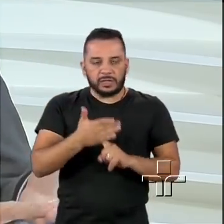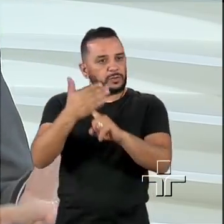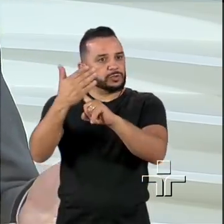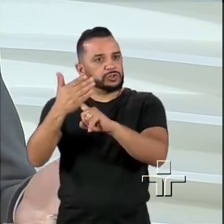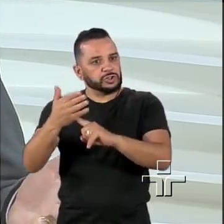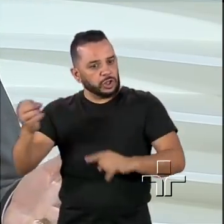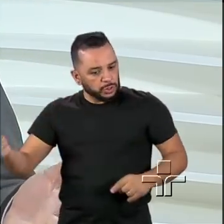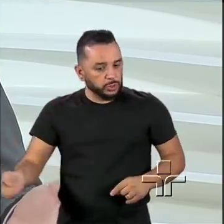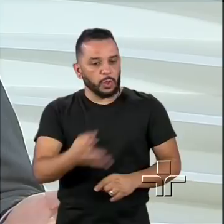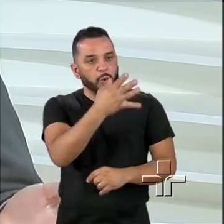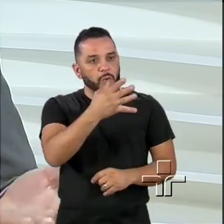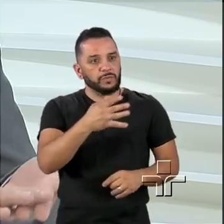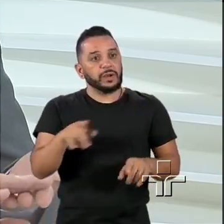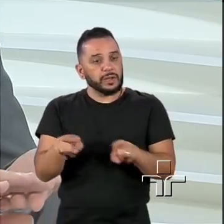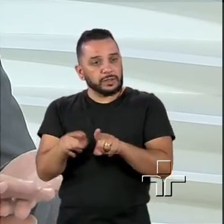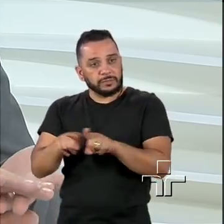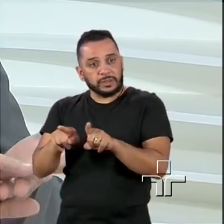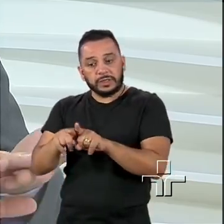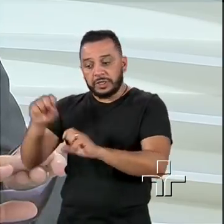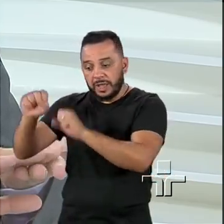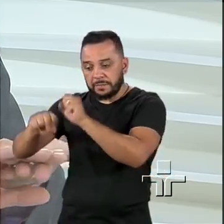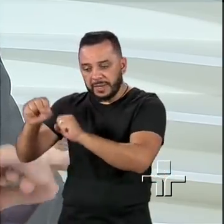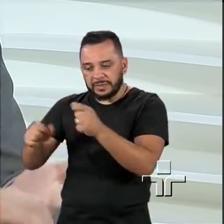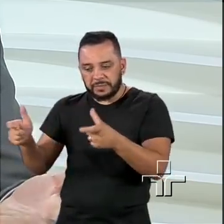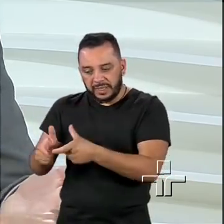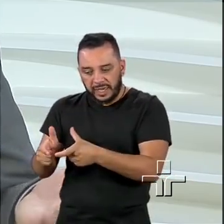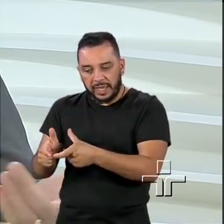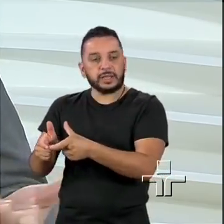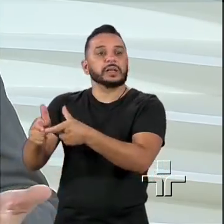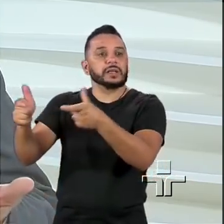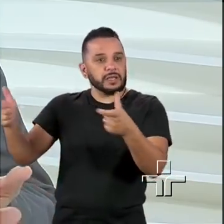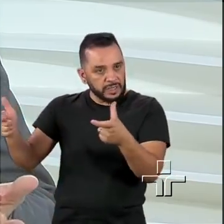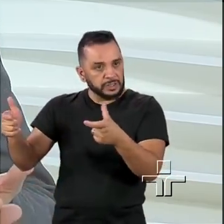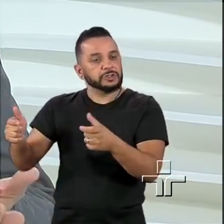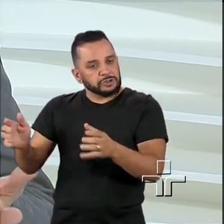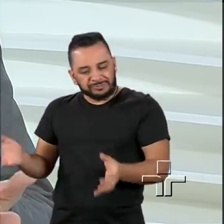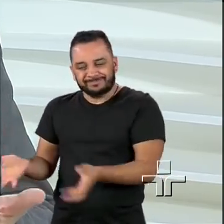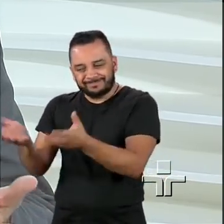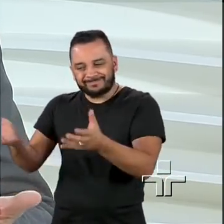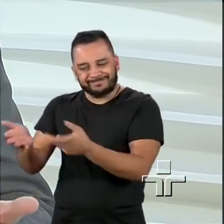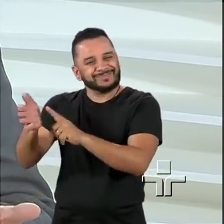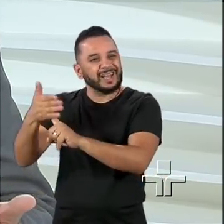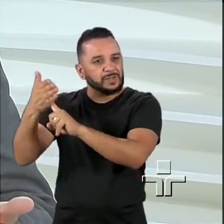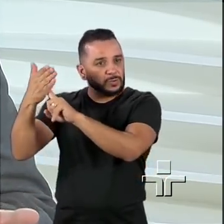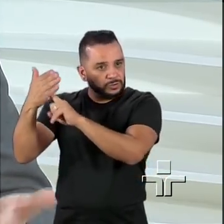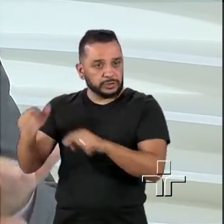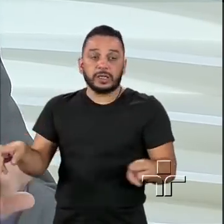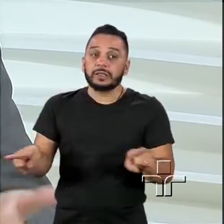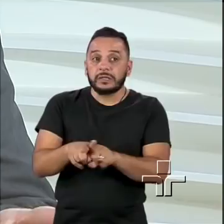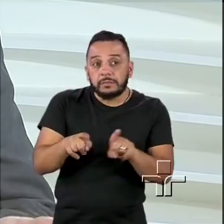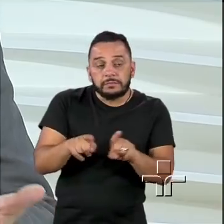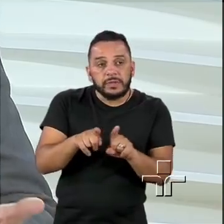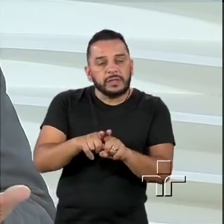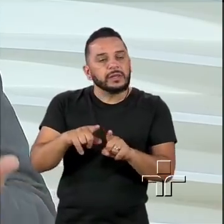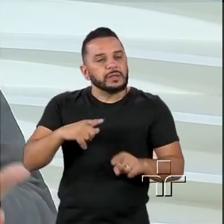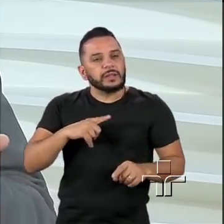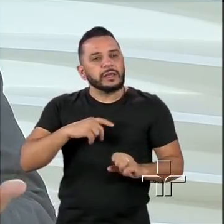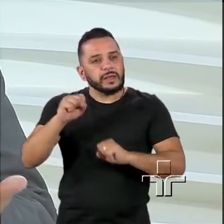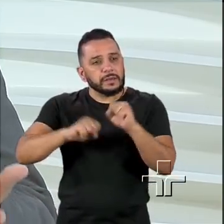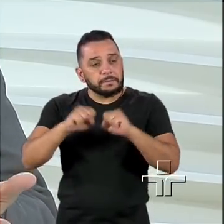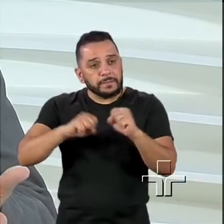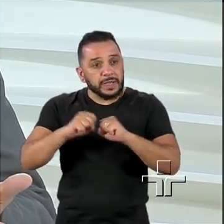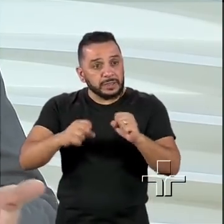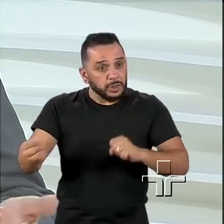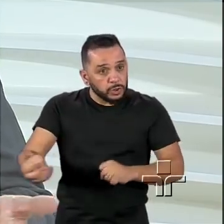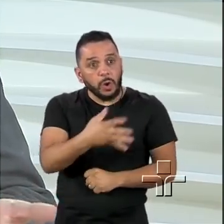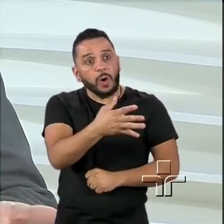das micros e pequenas empresas, do microempreendedor, das possibilidades das startups poder, de fato,